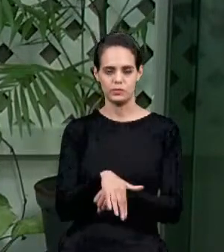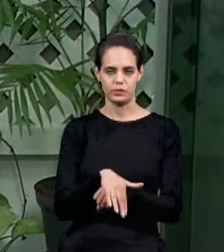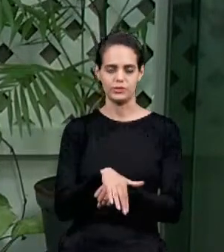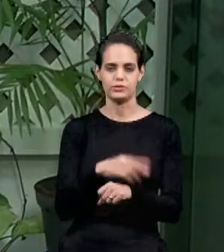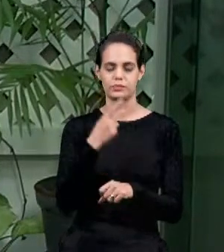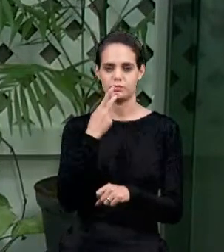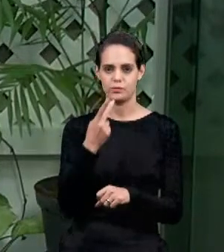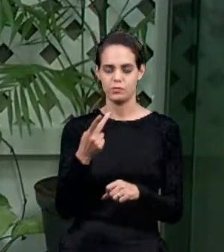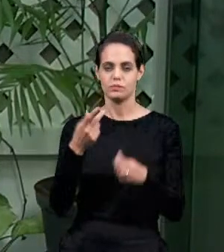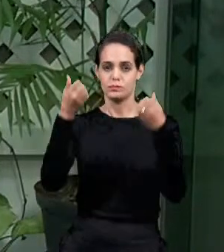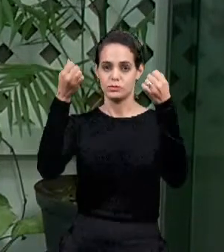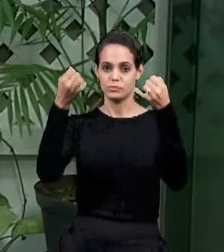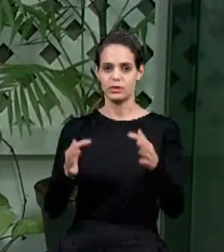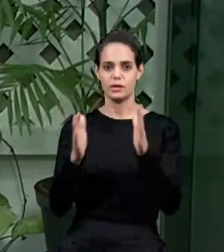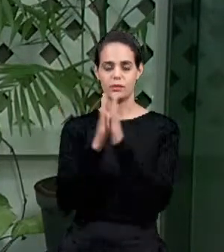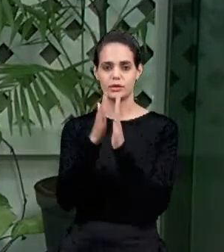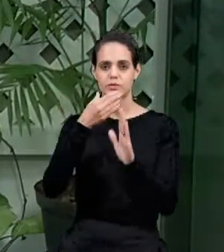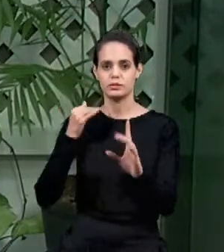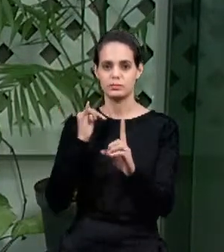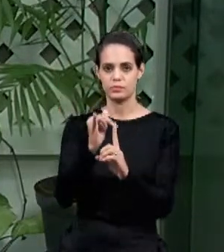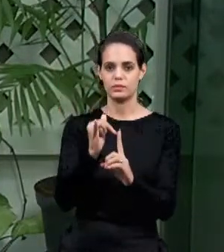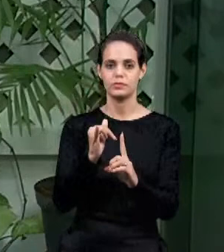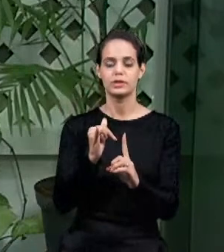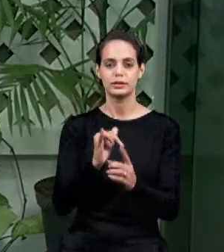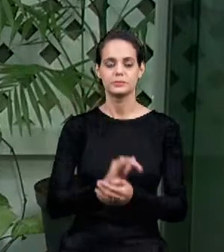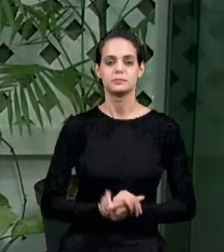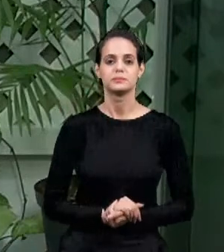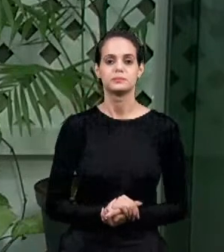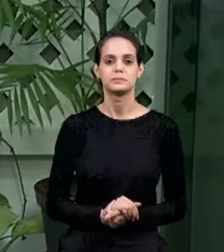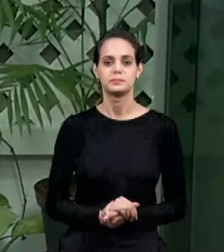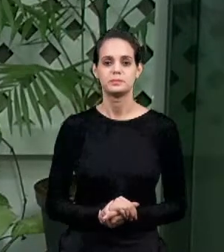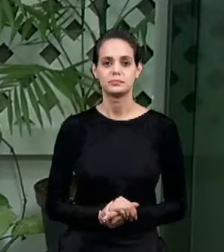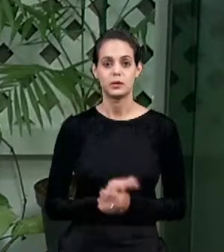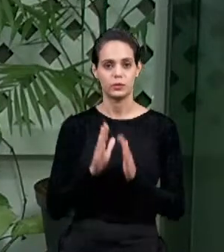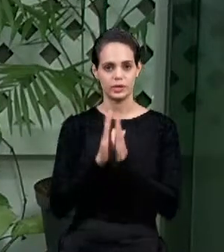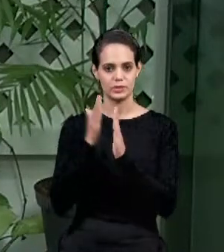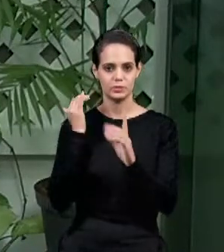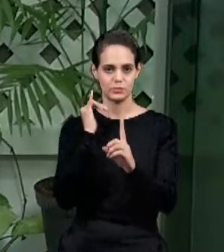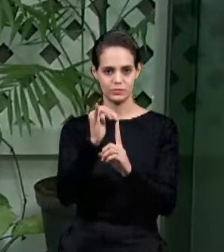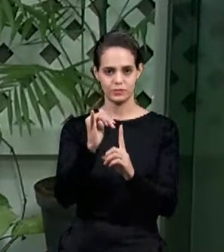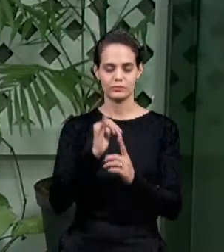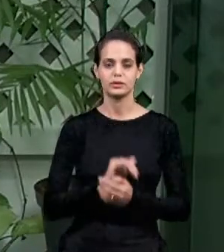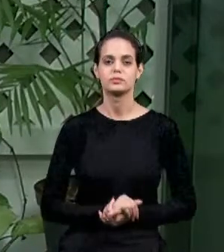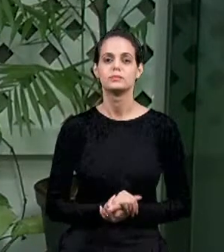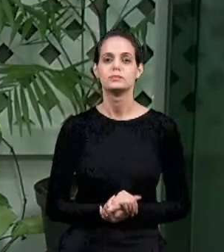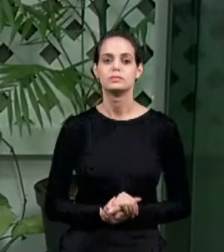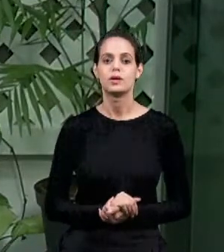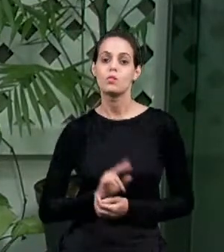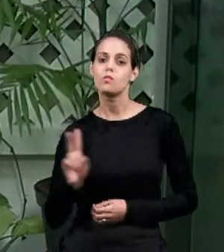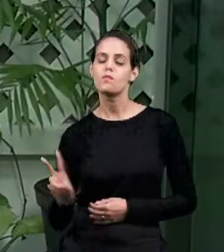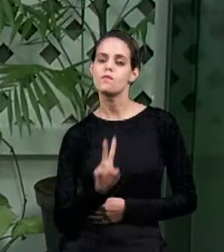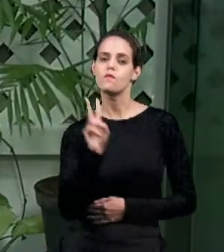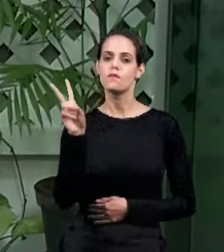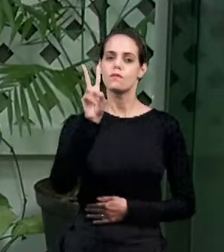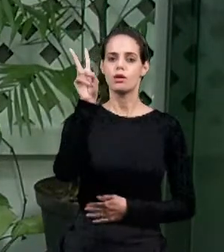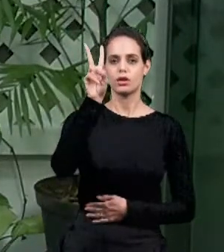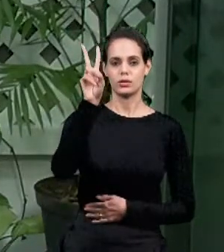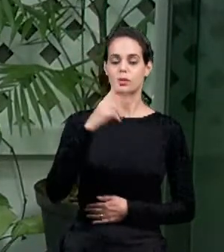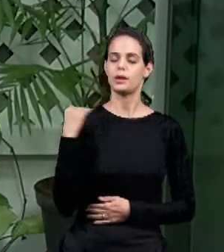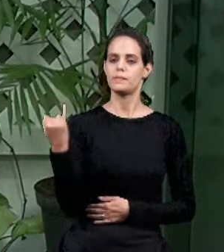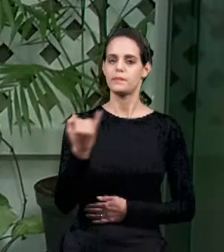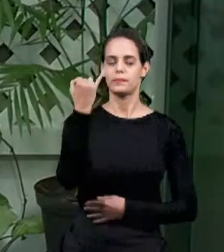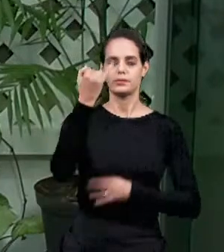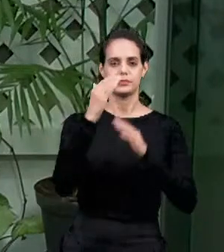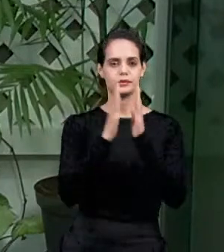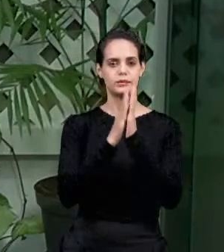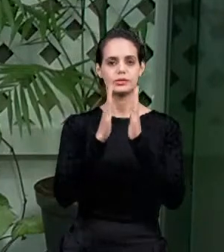a respeito da oração do profeta. Não é isso? É a oração do profeta. Nós vamos ver o valor da